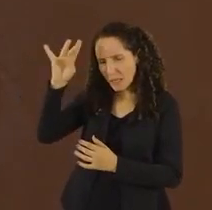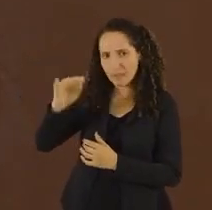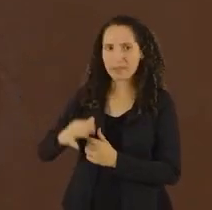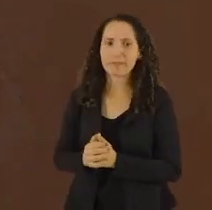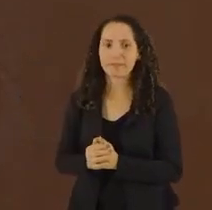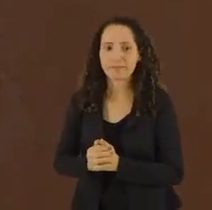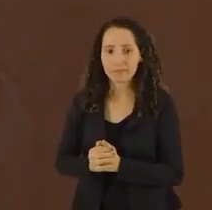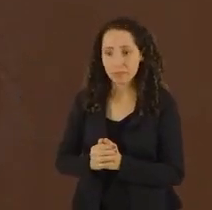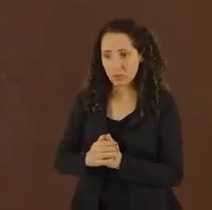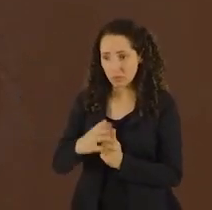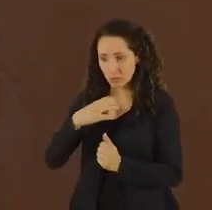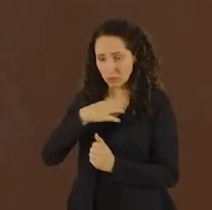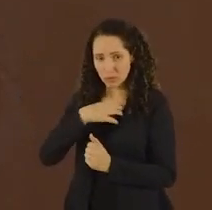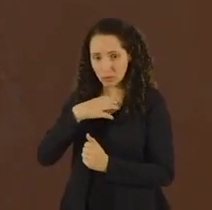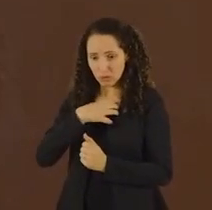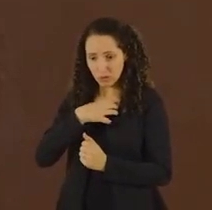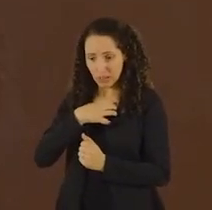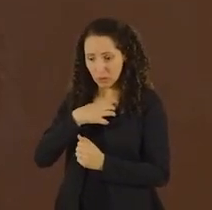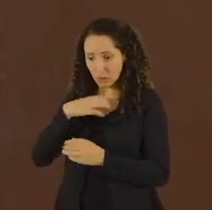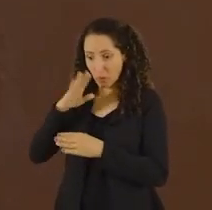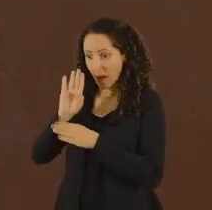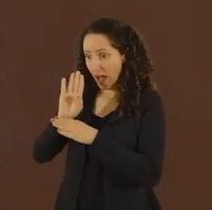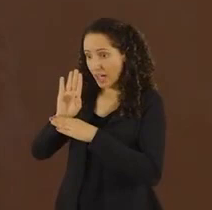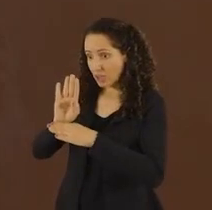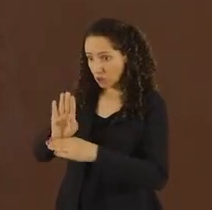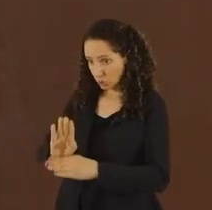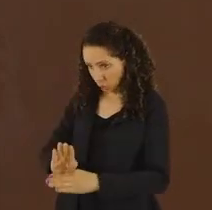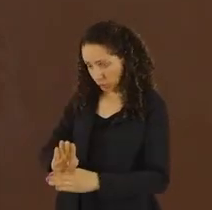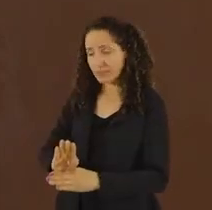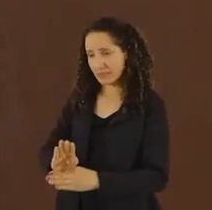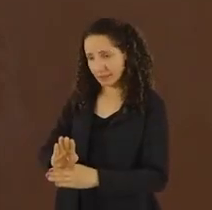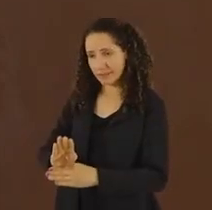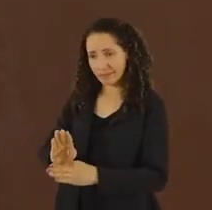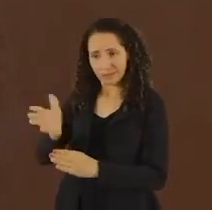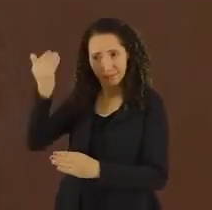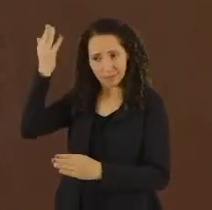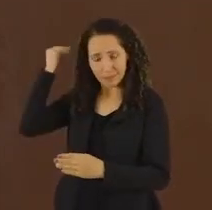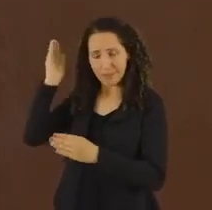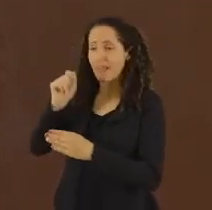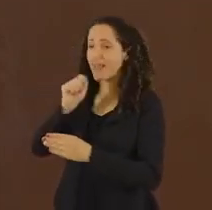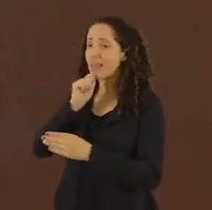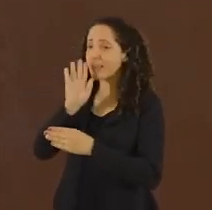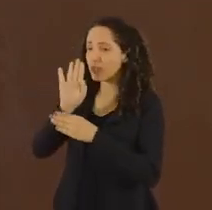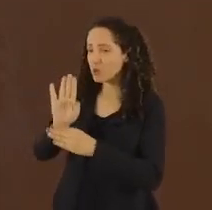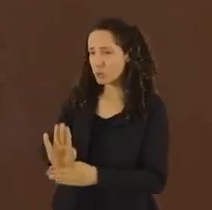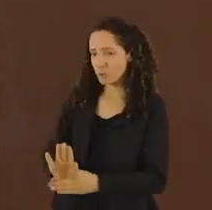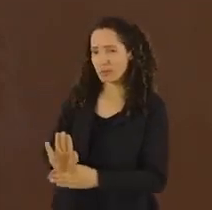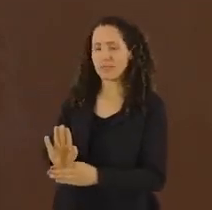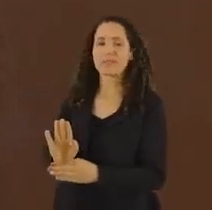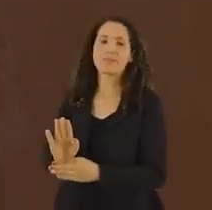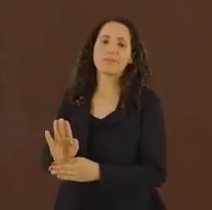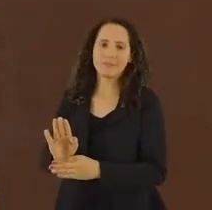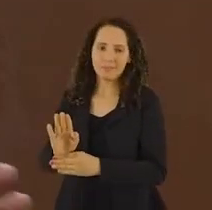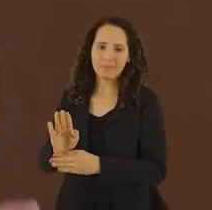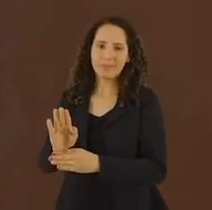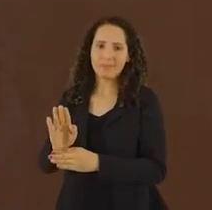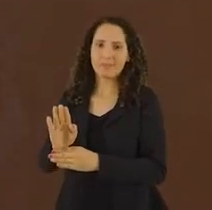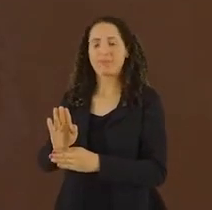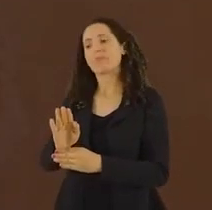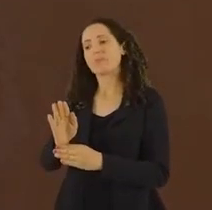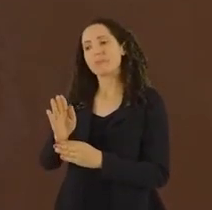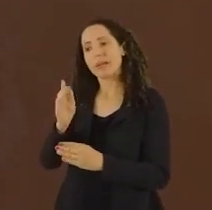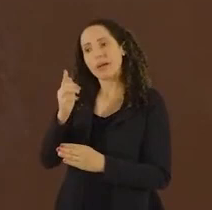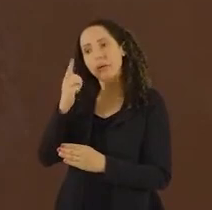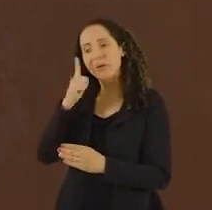que de alguma maneira contribuiu e tem contribuído de maneiras diversas para